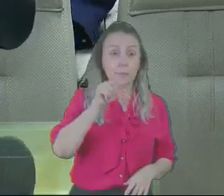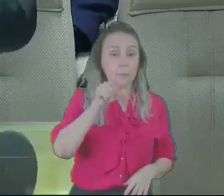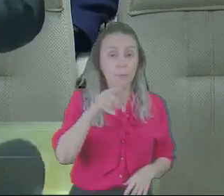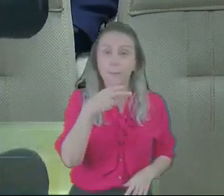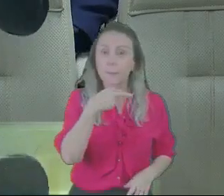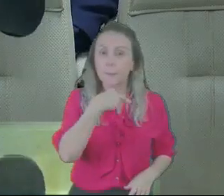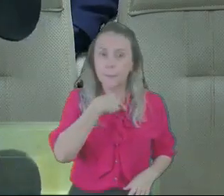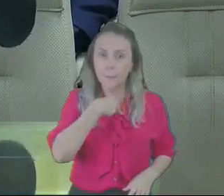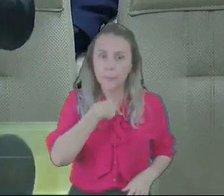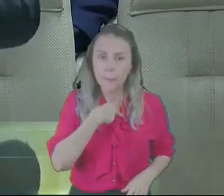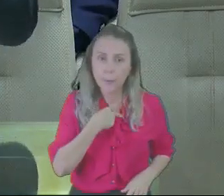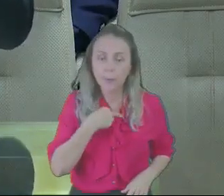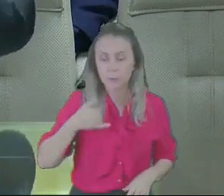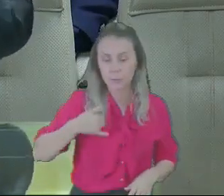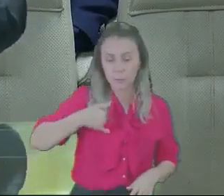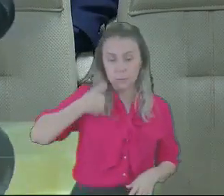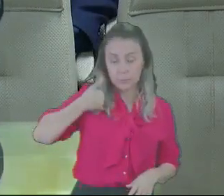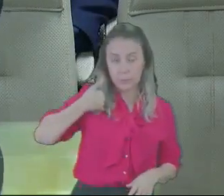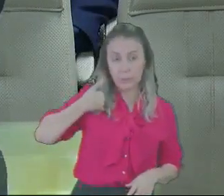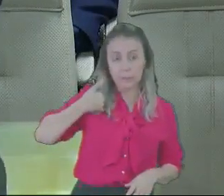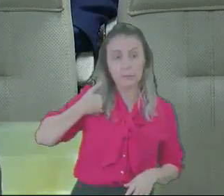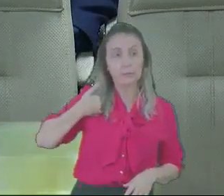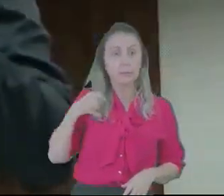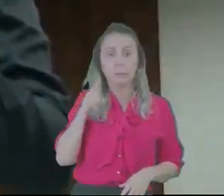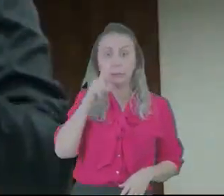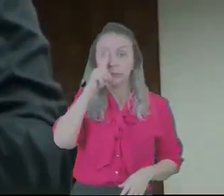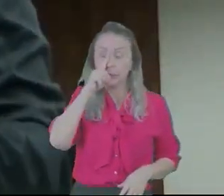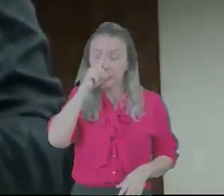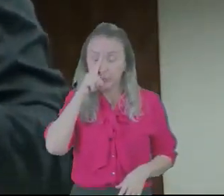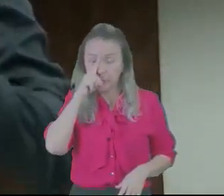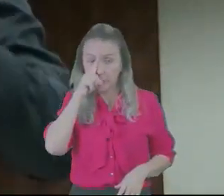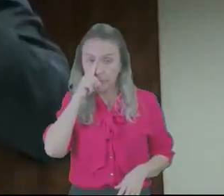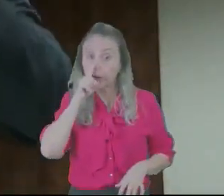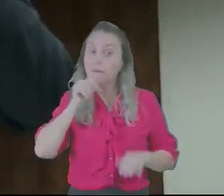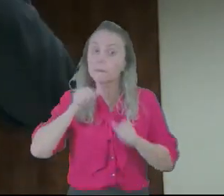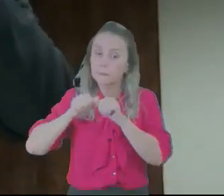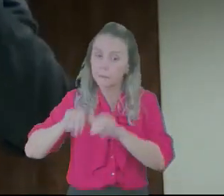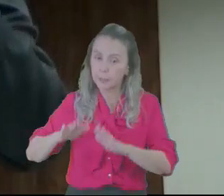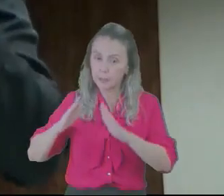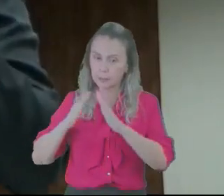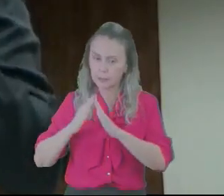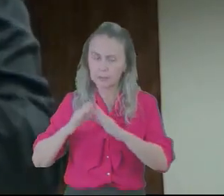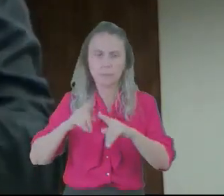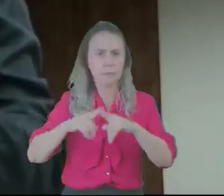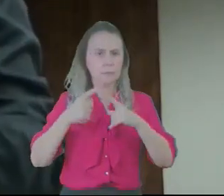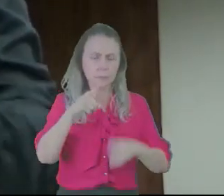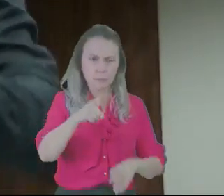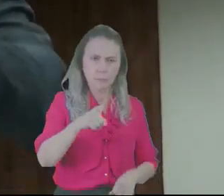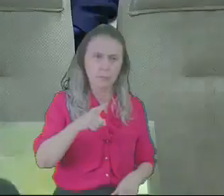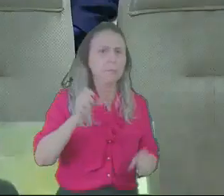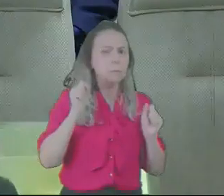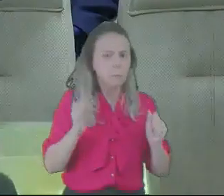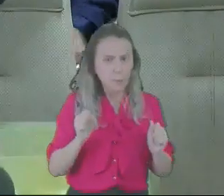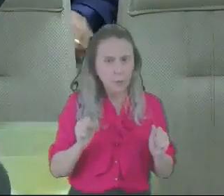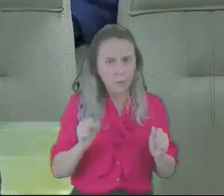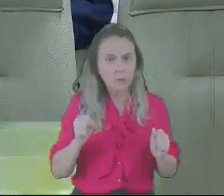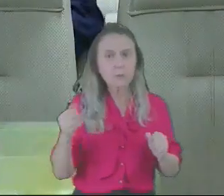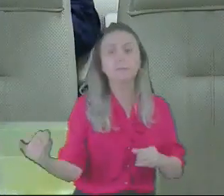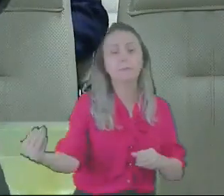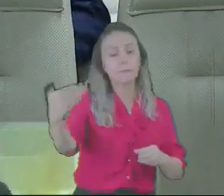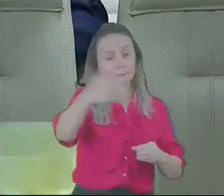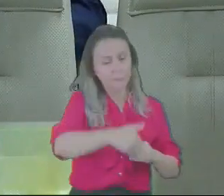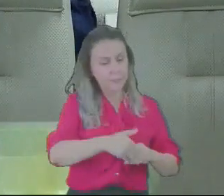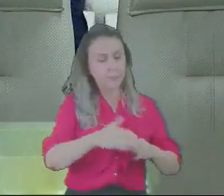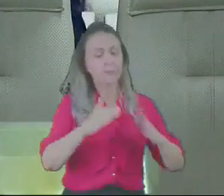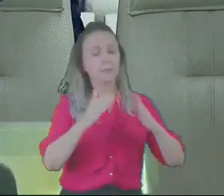compra com toda determinação de saúde mas se você pode você tem que vir para casa de Deus porque o banquete